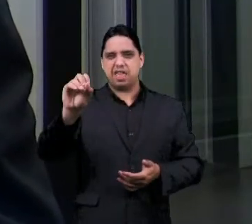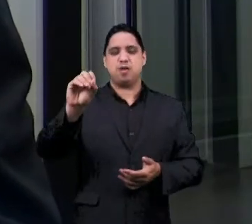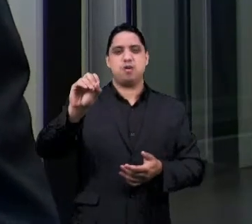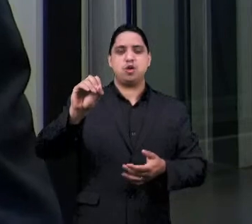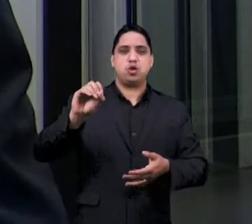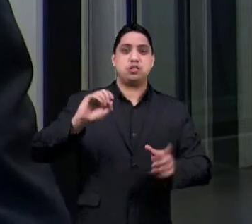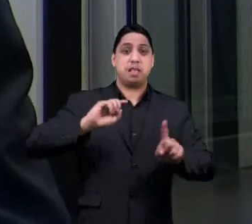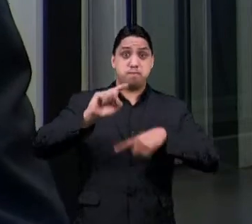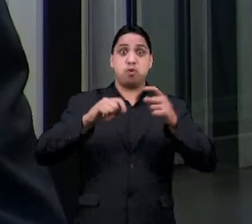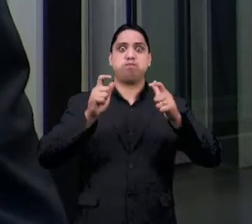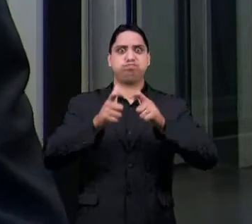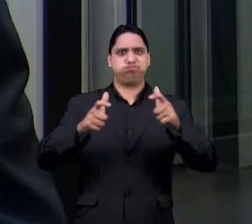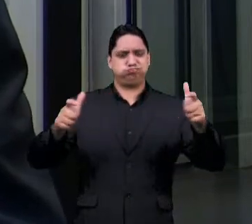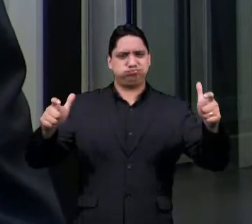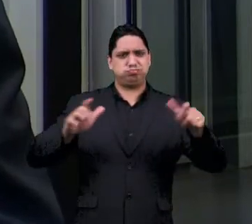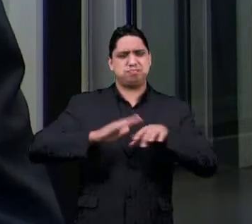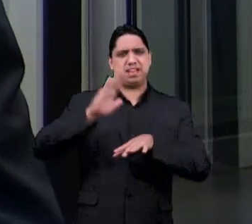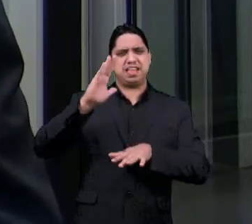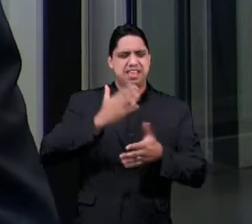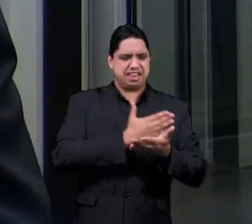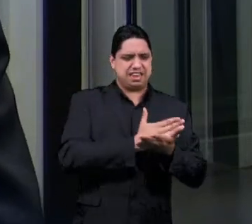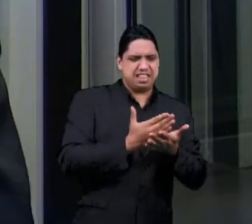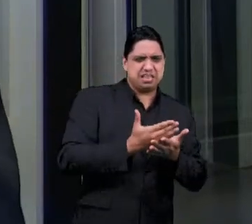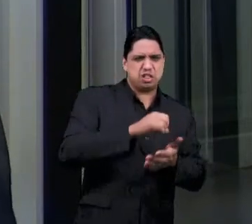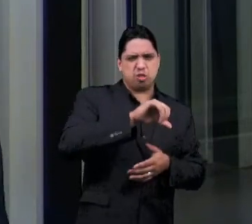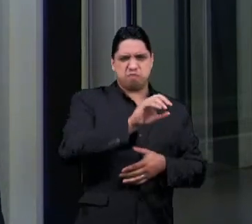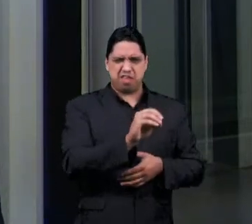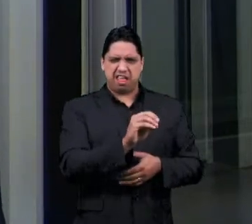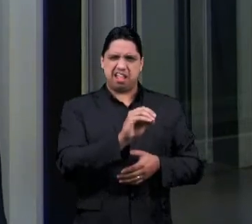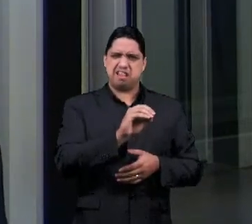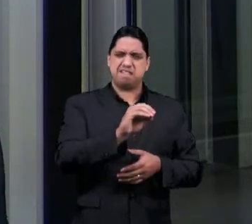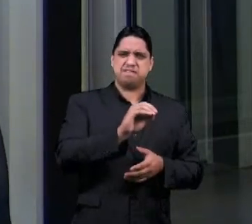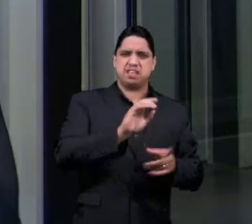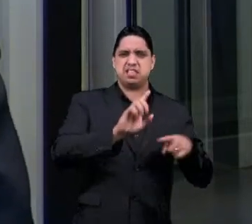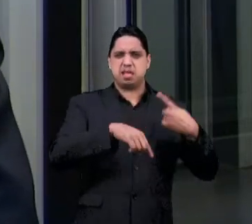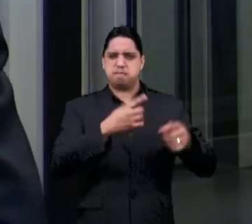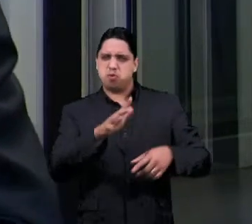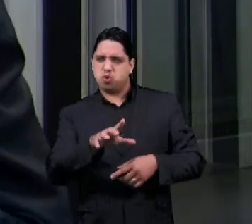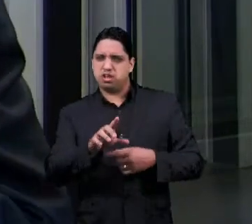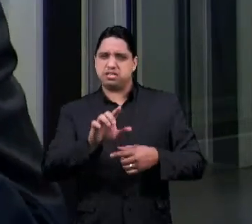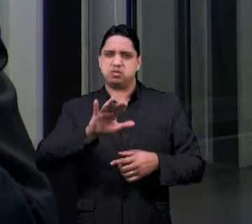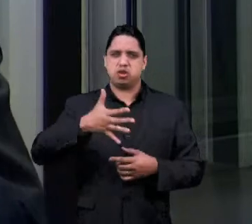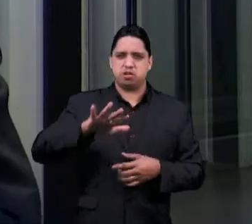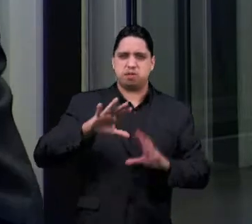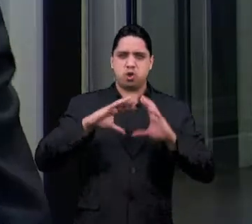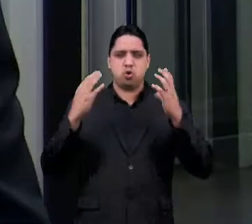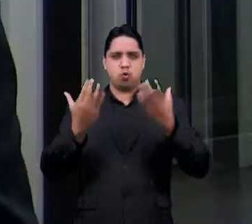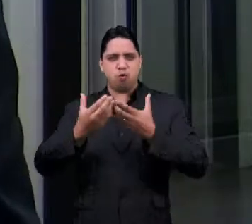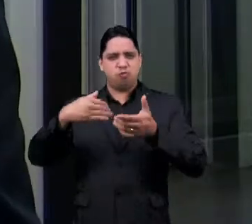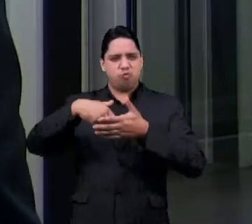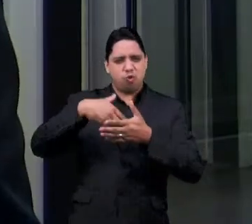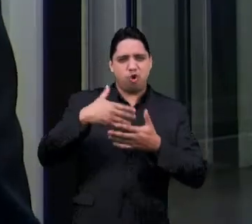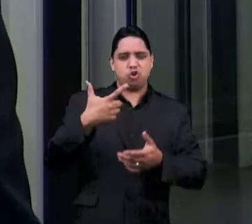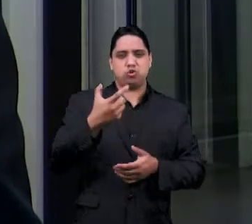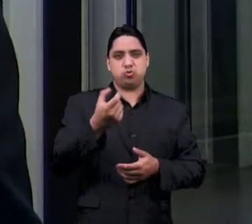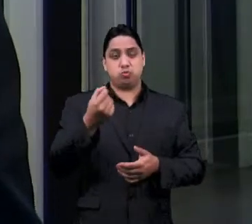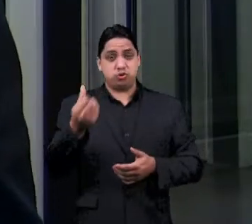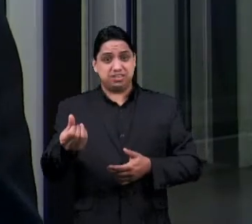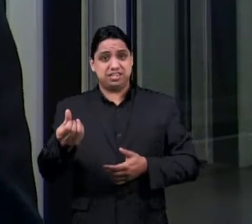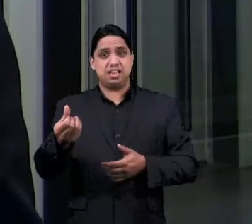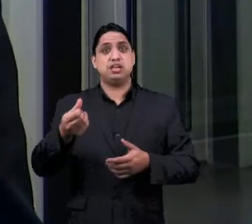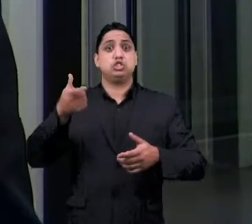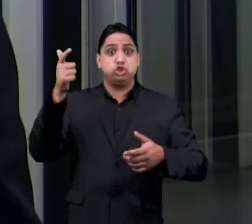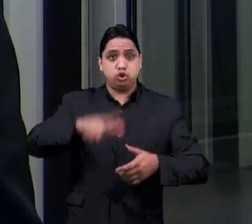anos 90, ou vamos dizer, início dos anos 90, e o Mineirão 2006, que houve um outro salto